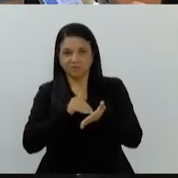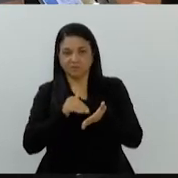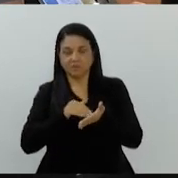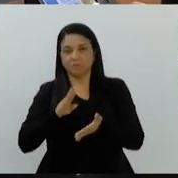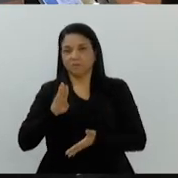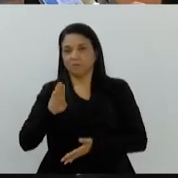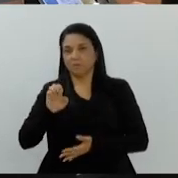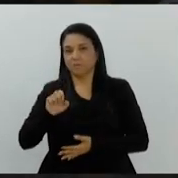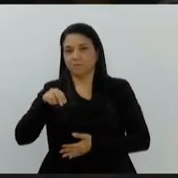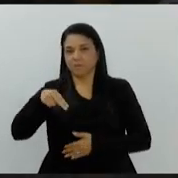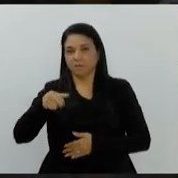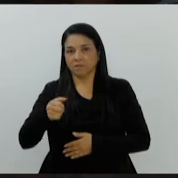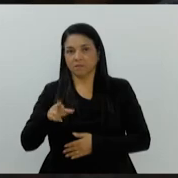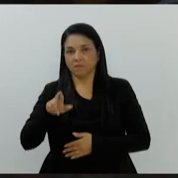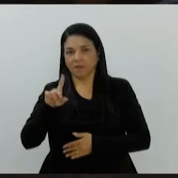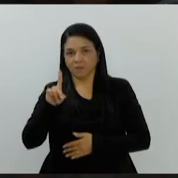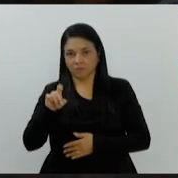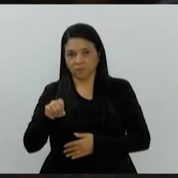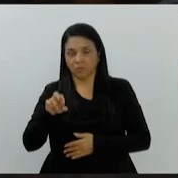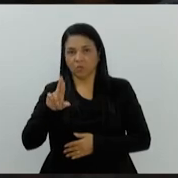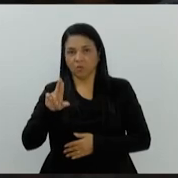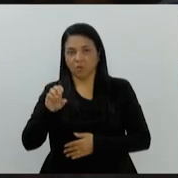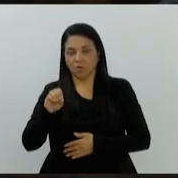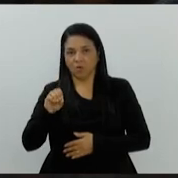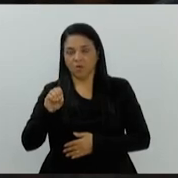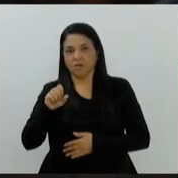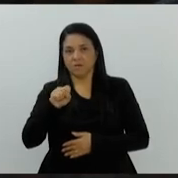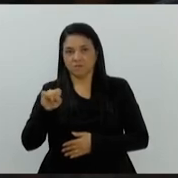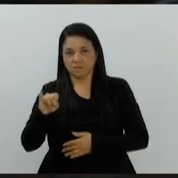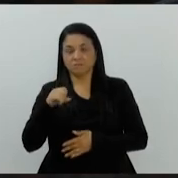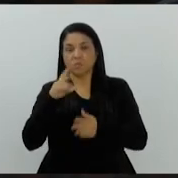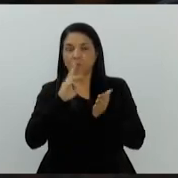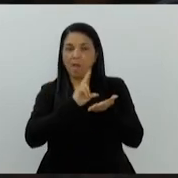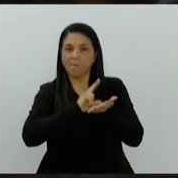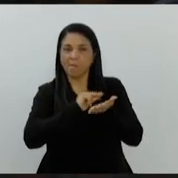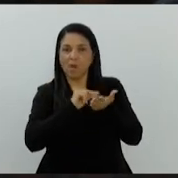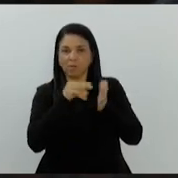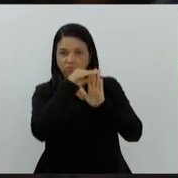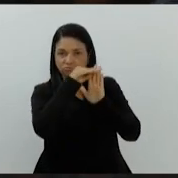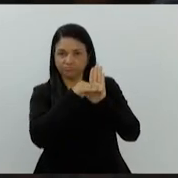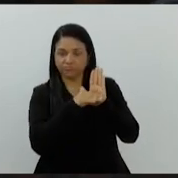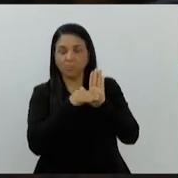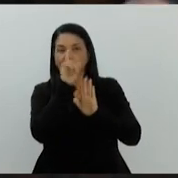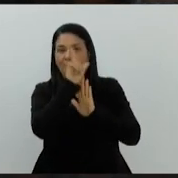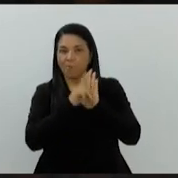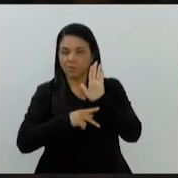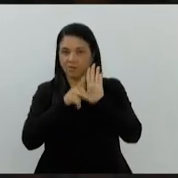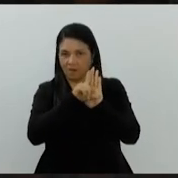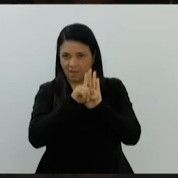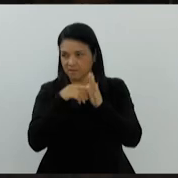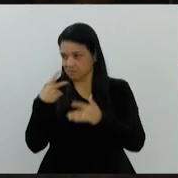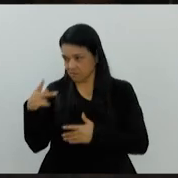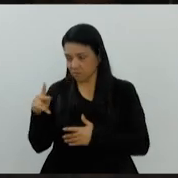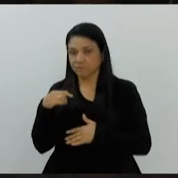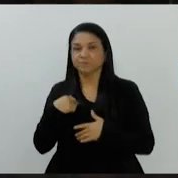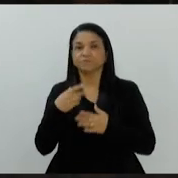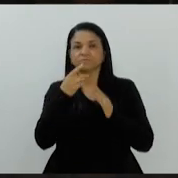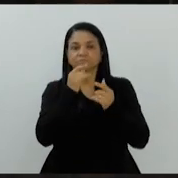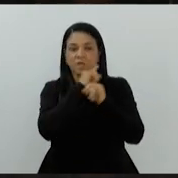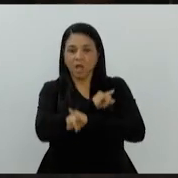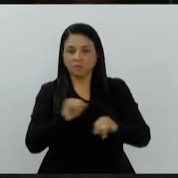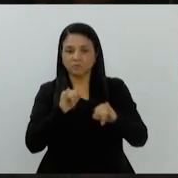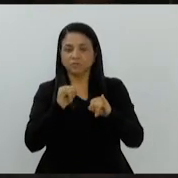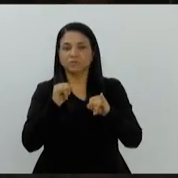Bernardo Rossi sobre a questão da pauta do seu projeto de lei. Por favor. Anuncio. Em